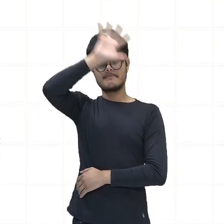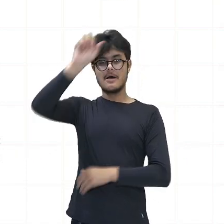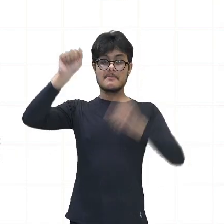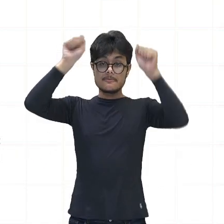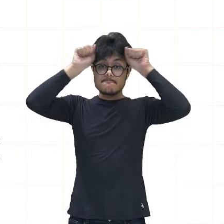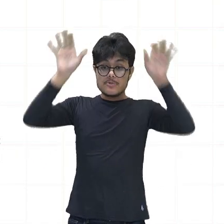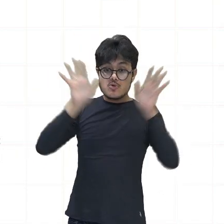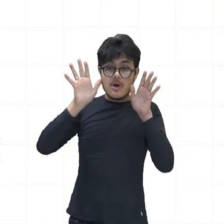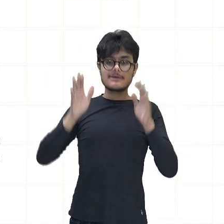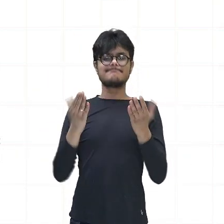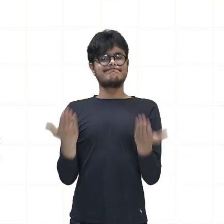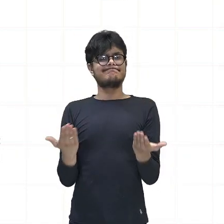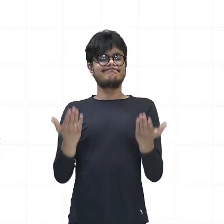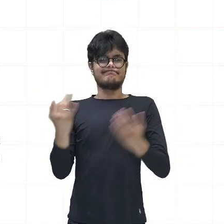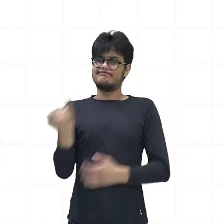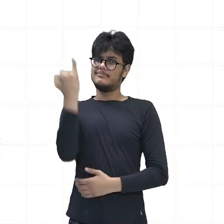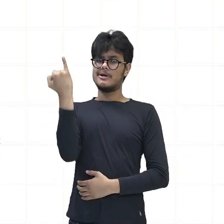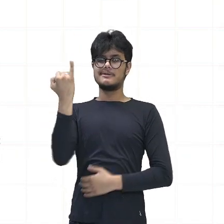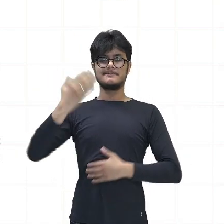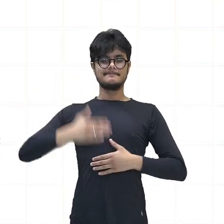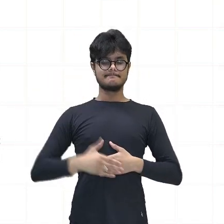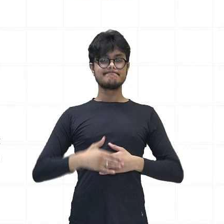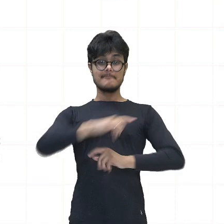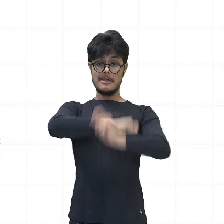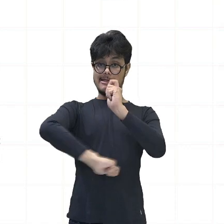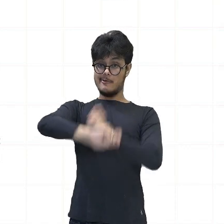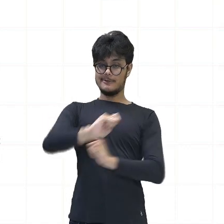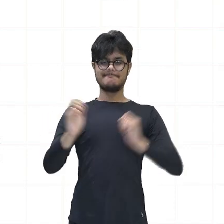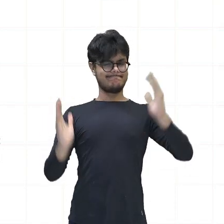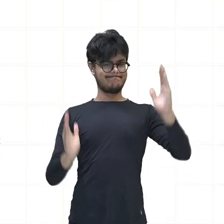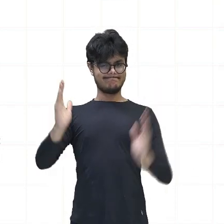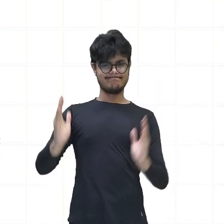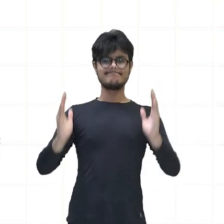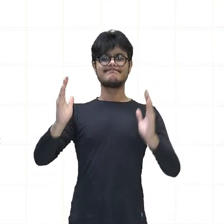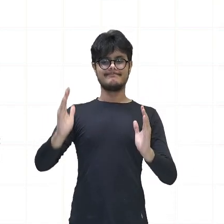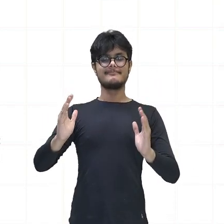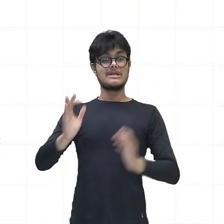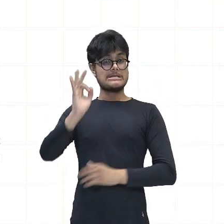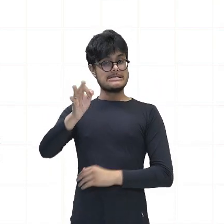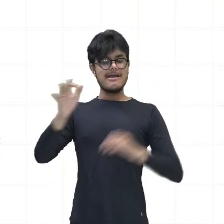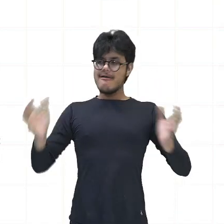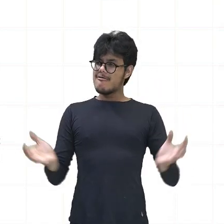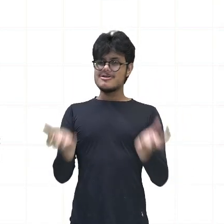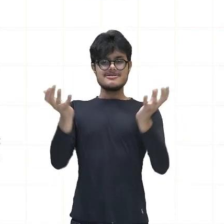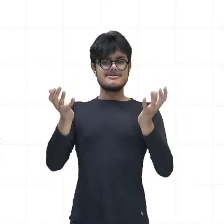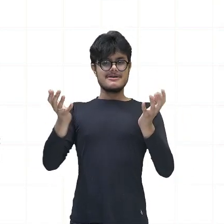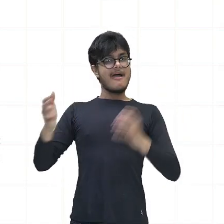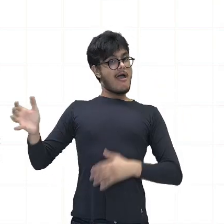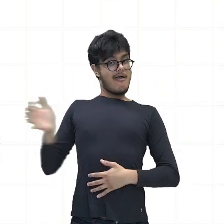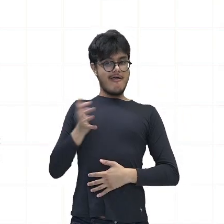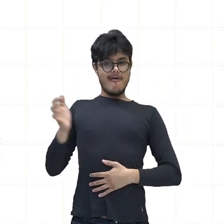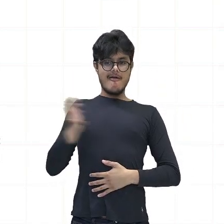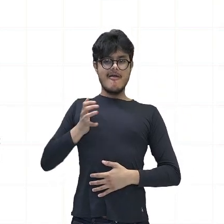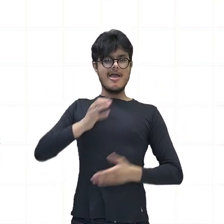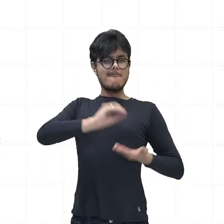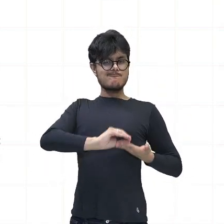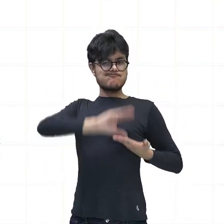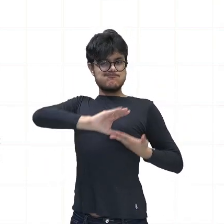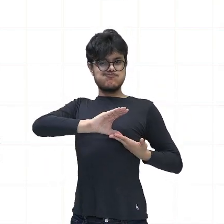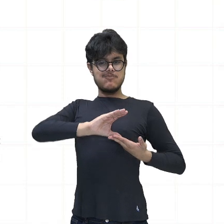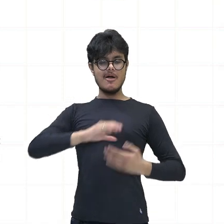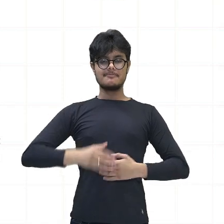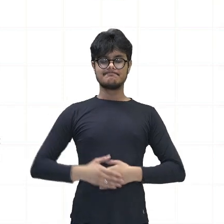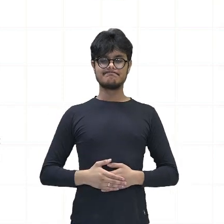o Acre. Então, aí nós tivemos a economia da Amazônia aí próspera por conta do ciclo da